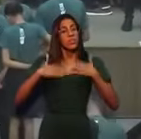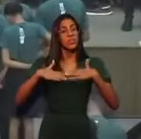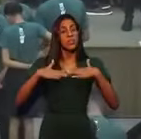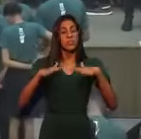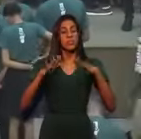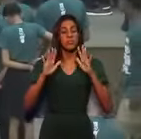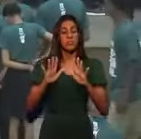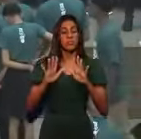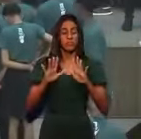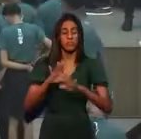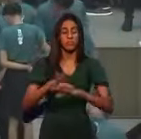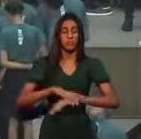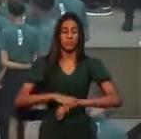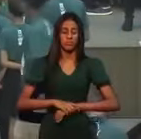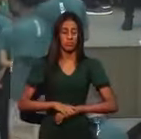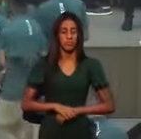beber.